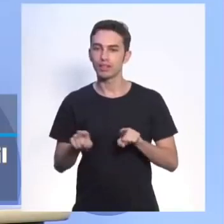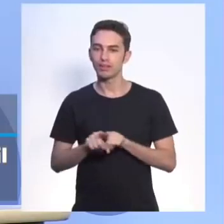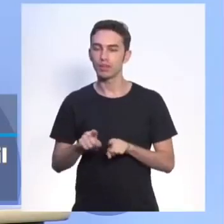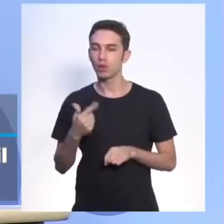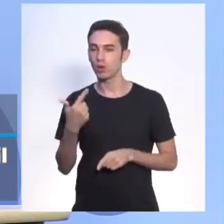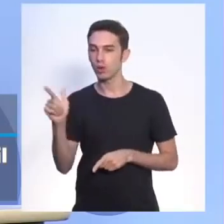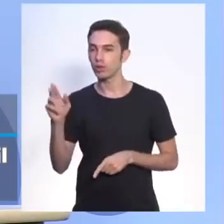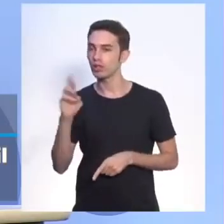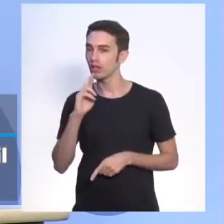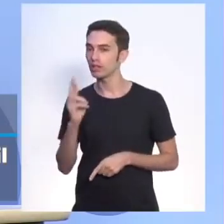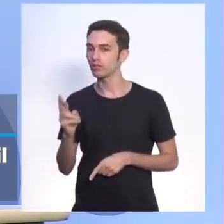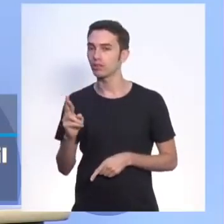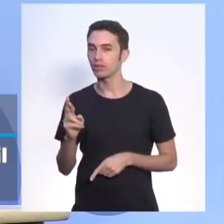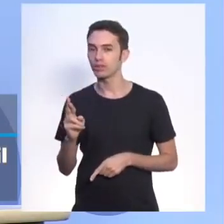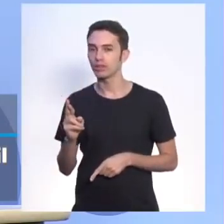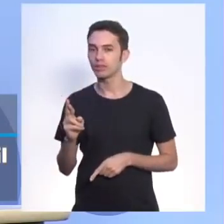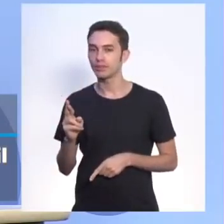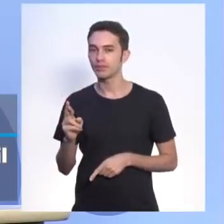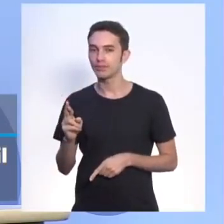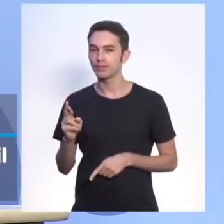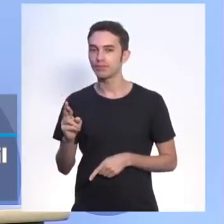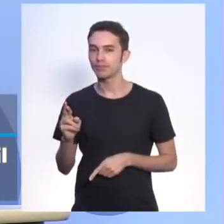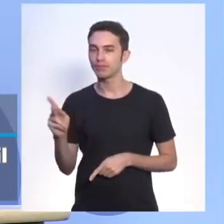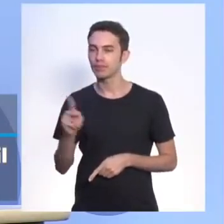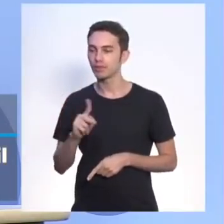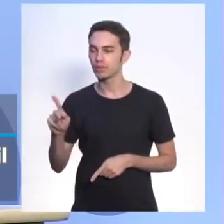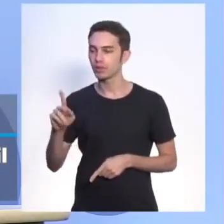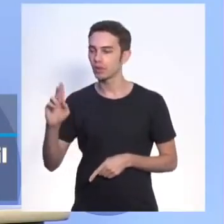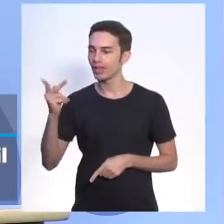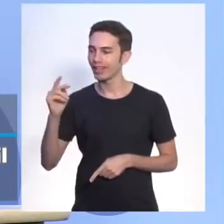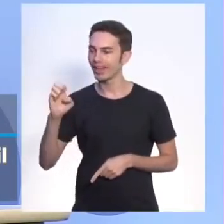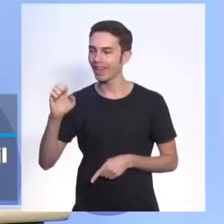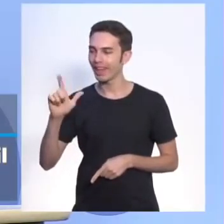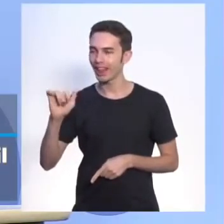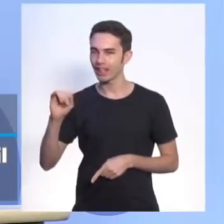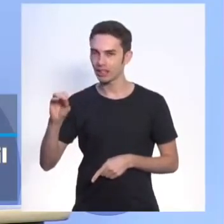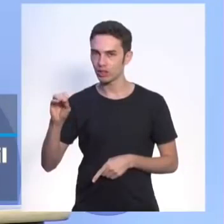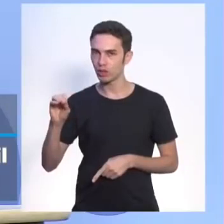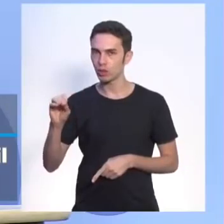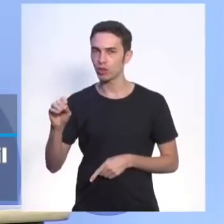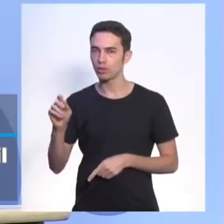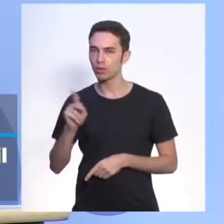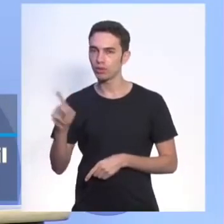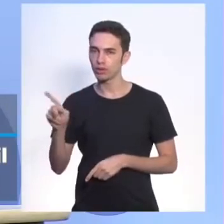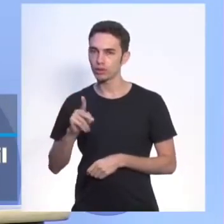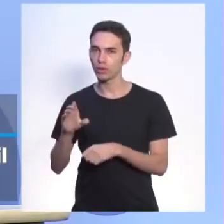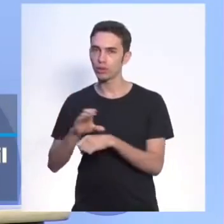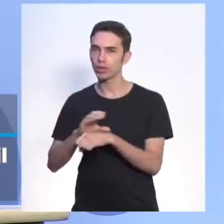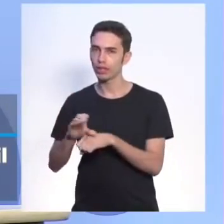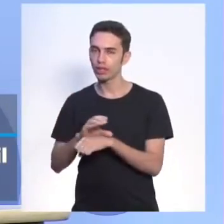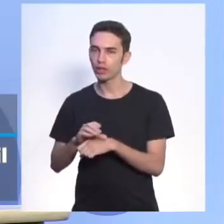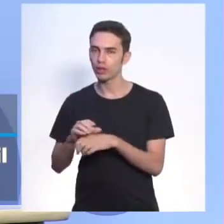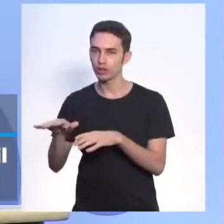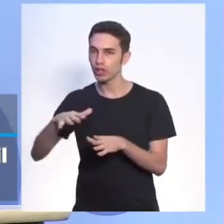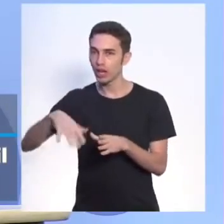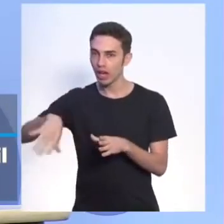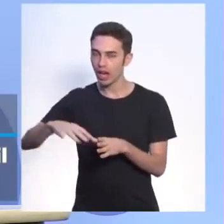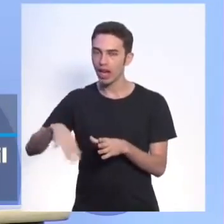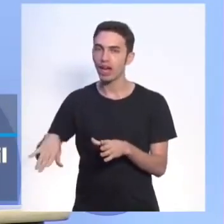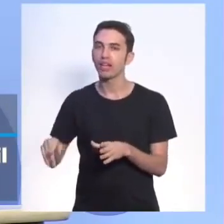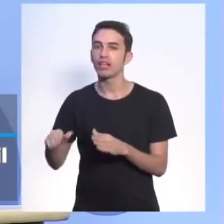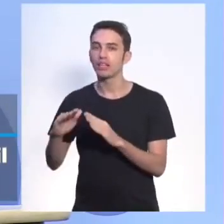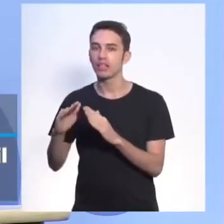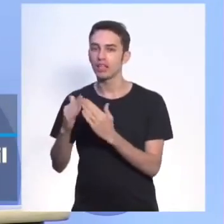estudantes estão colocando. Professor Hélio, né, que é o professor coordenador de área e professor na